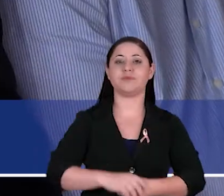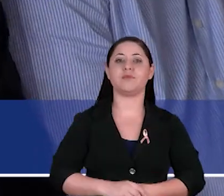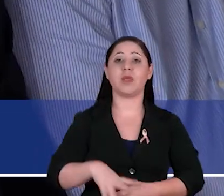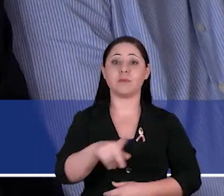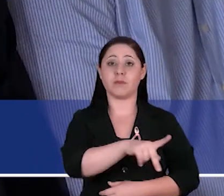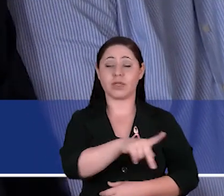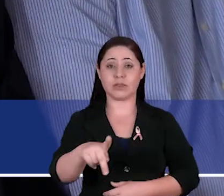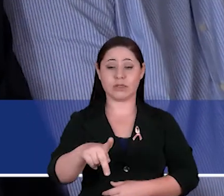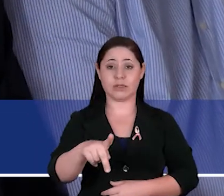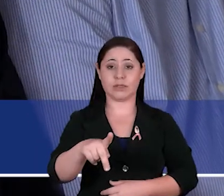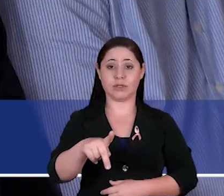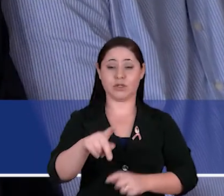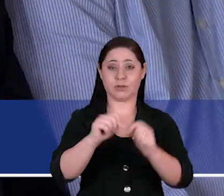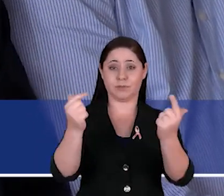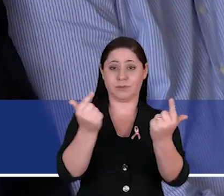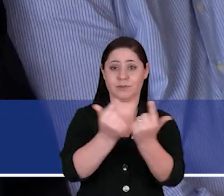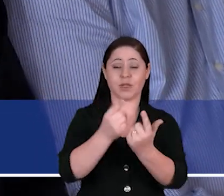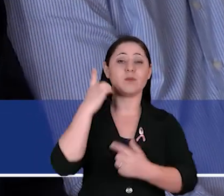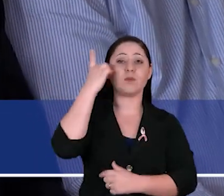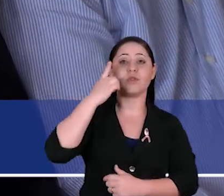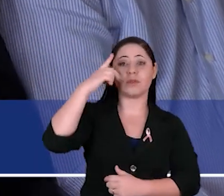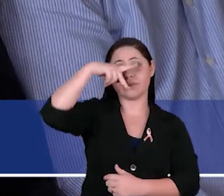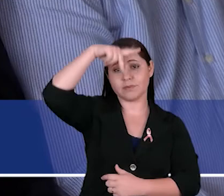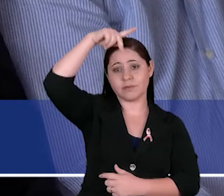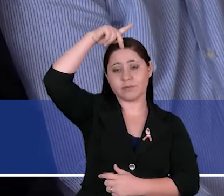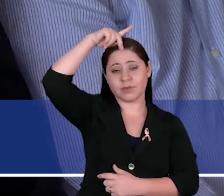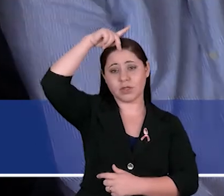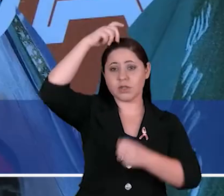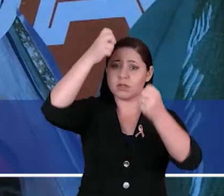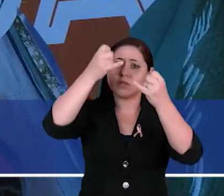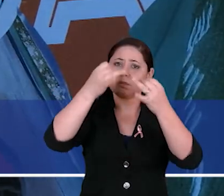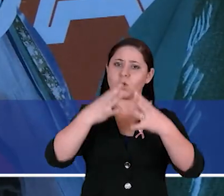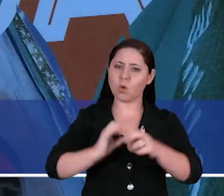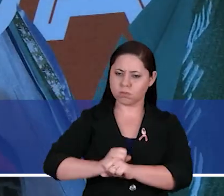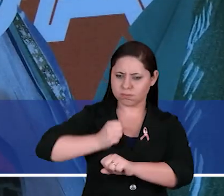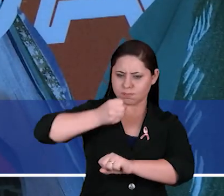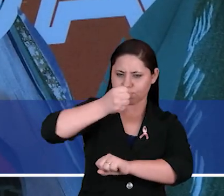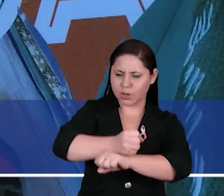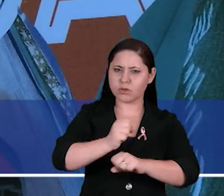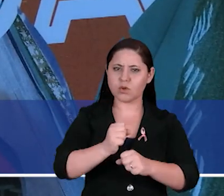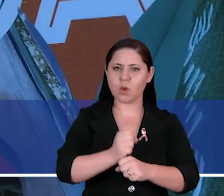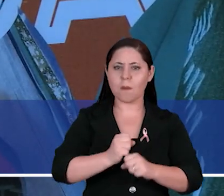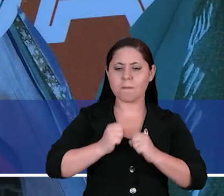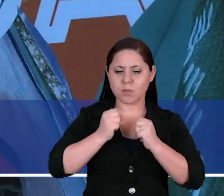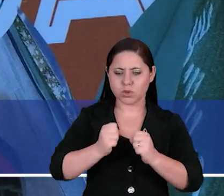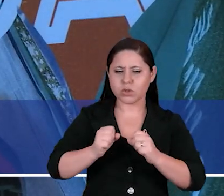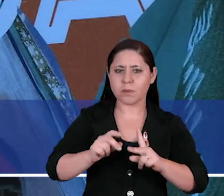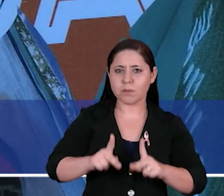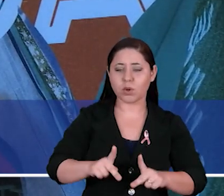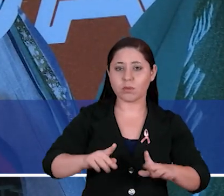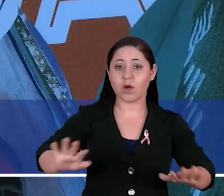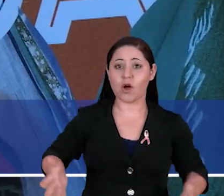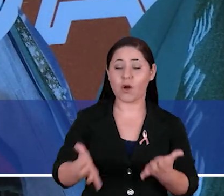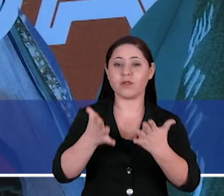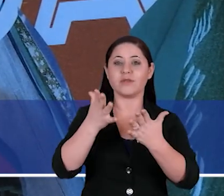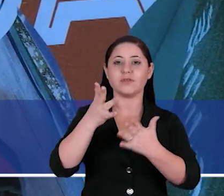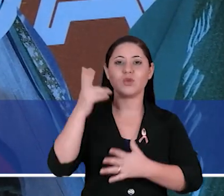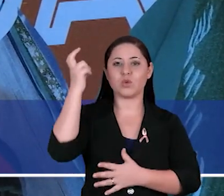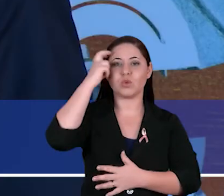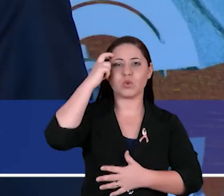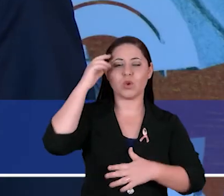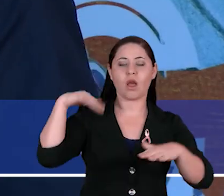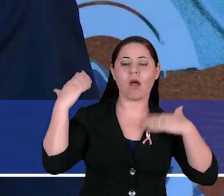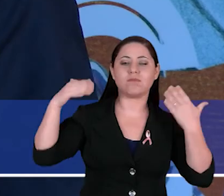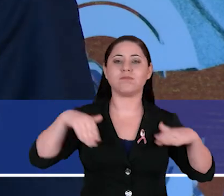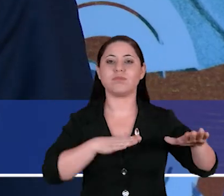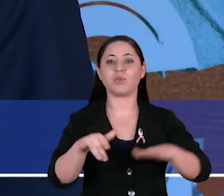O presidente da Assembleia Legislativa, deputado Paulo Correia, destacou o esforço do poder público para o fomento da cultura